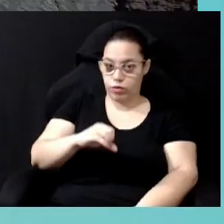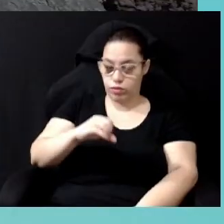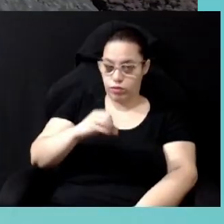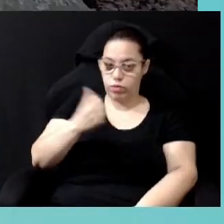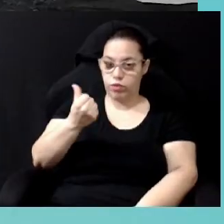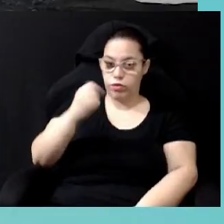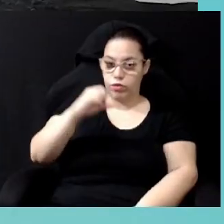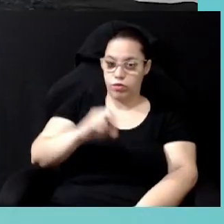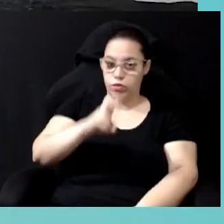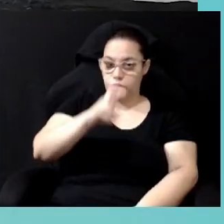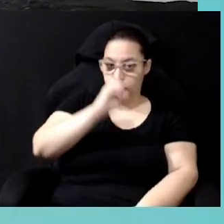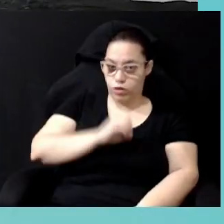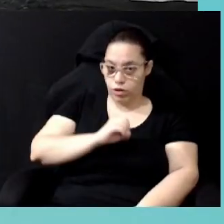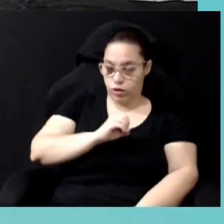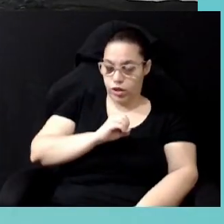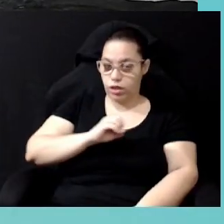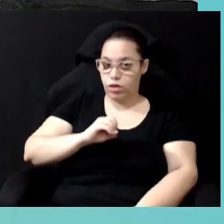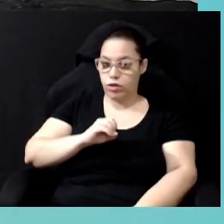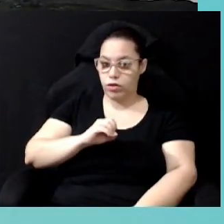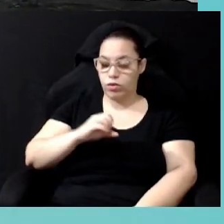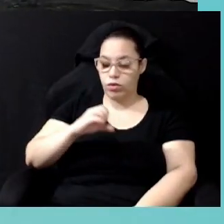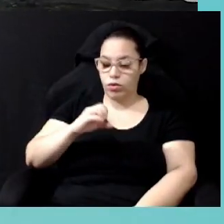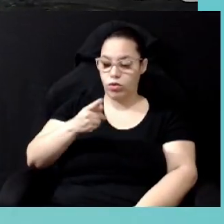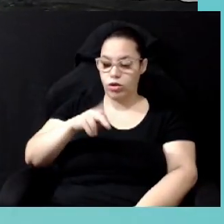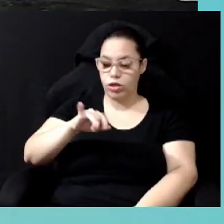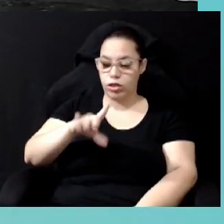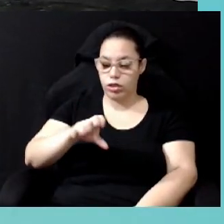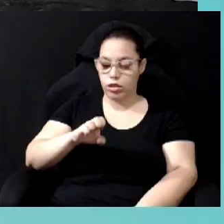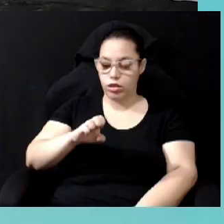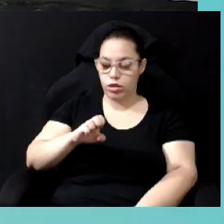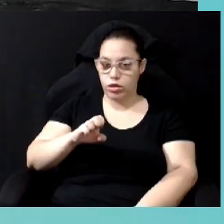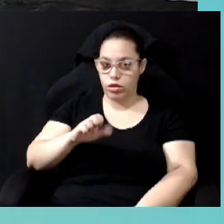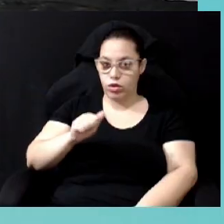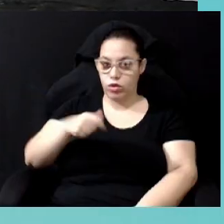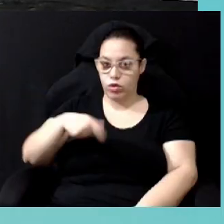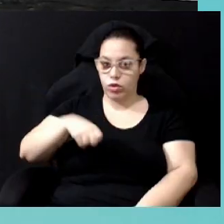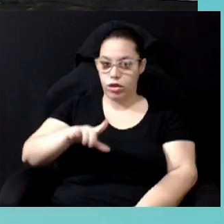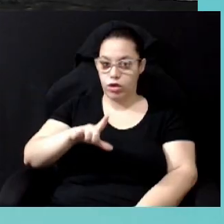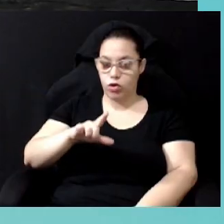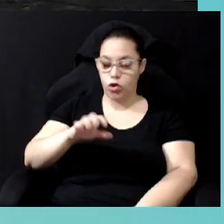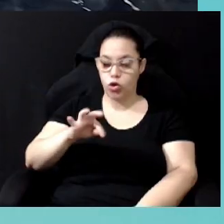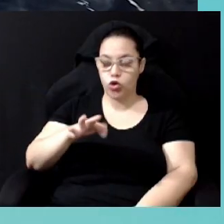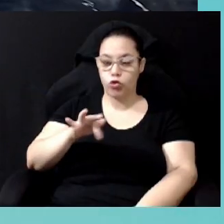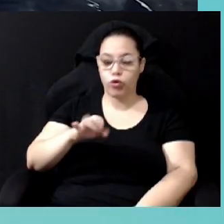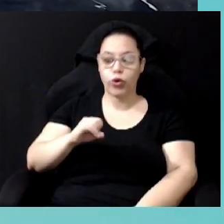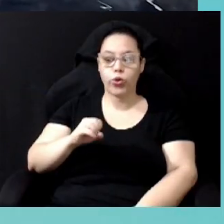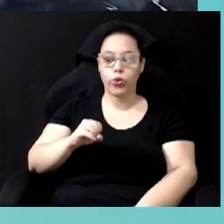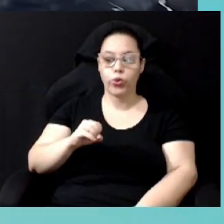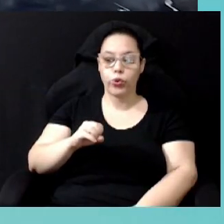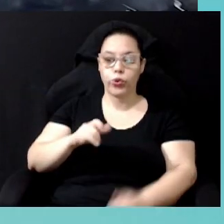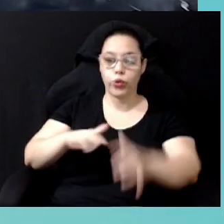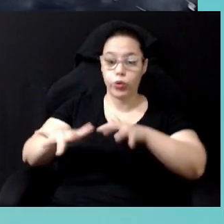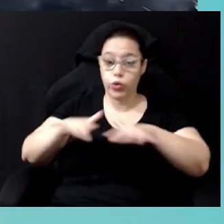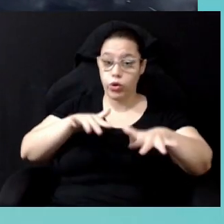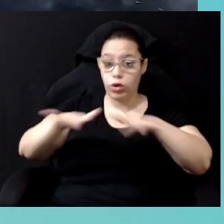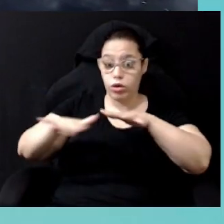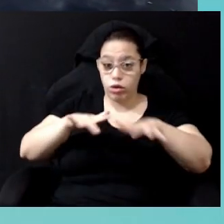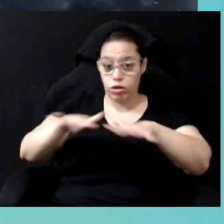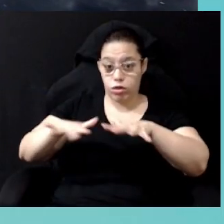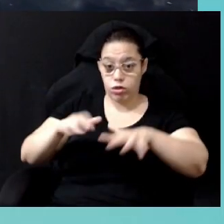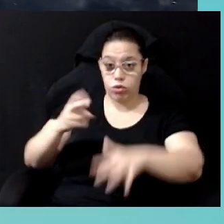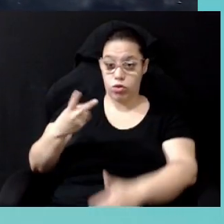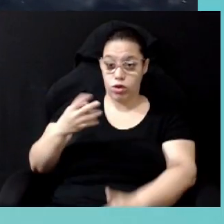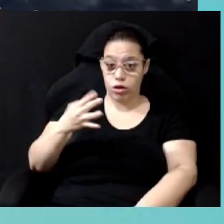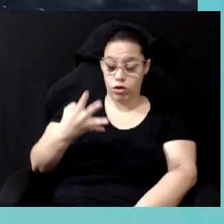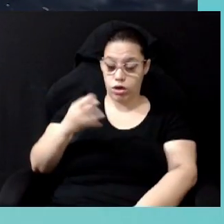e 19 desde 1950. O Chile faz parte do Anel de Fogo do Pacífico, uma cadeia tectônica de